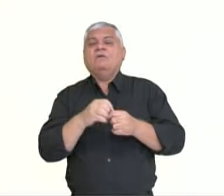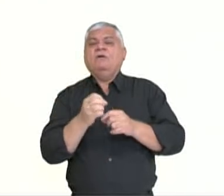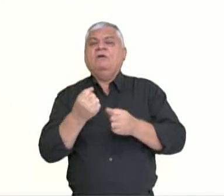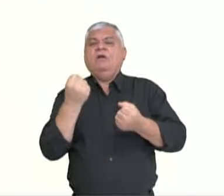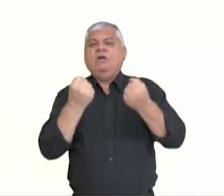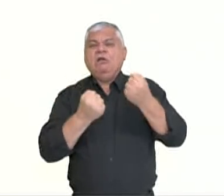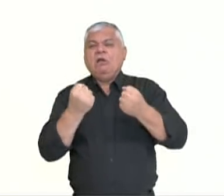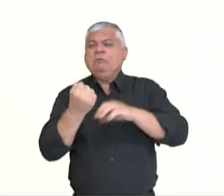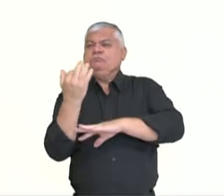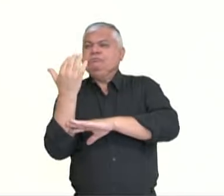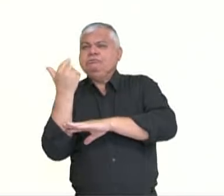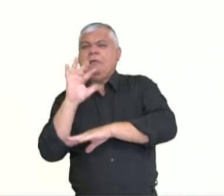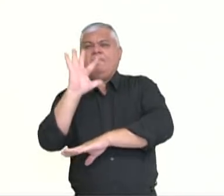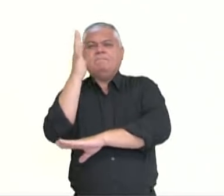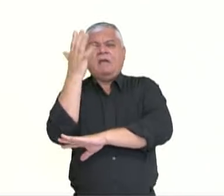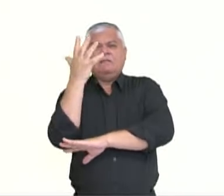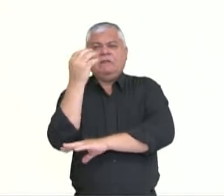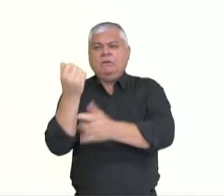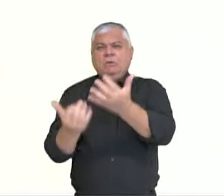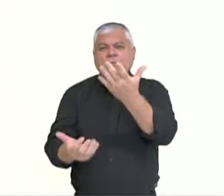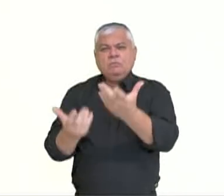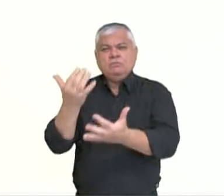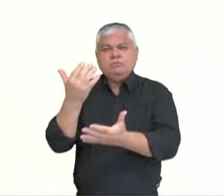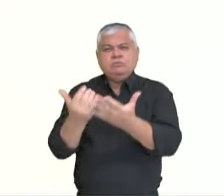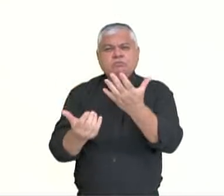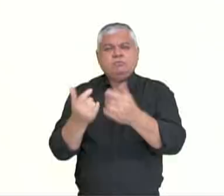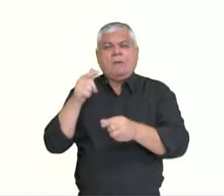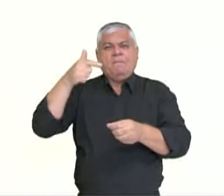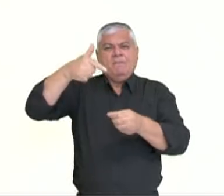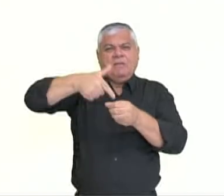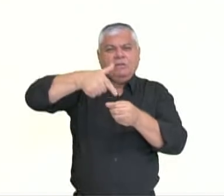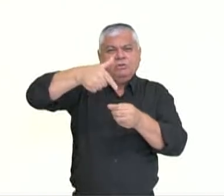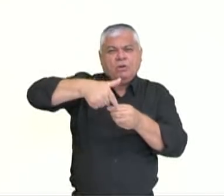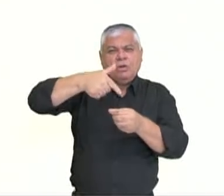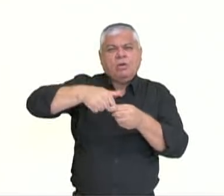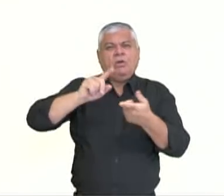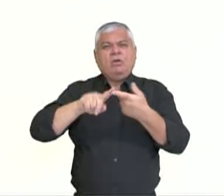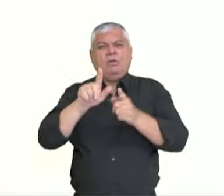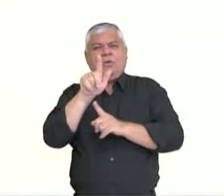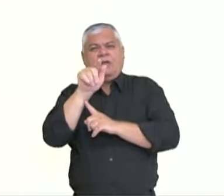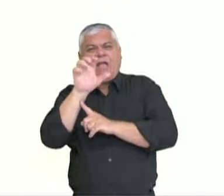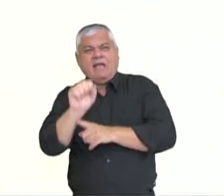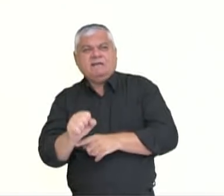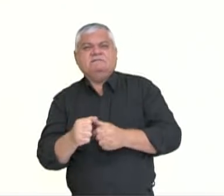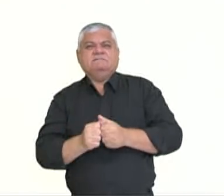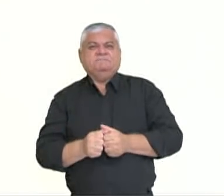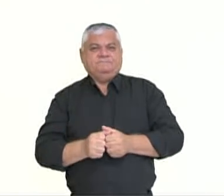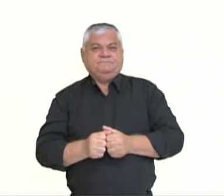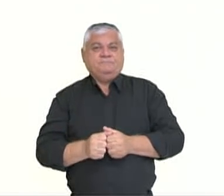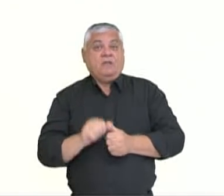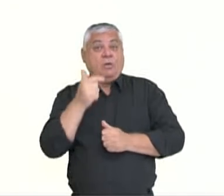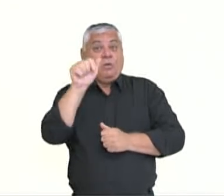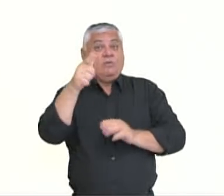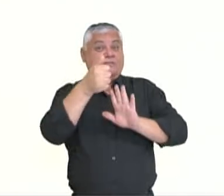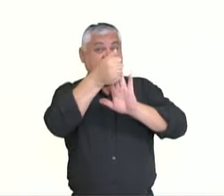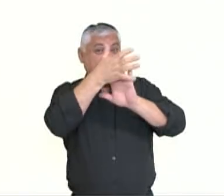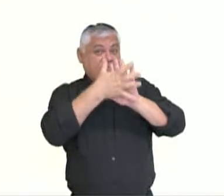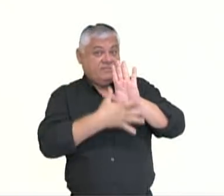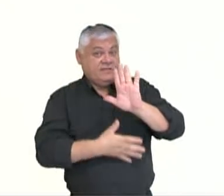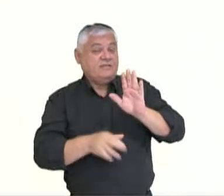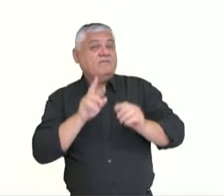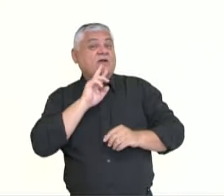combustíveis fósseis, né, como o carvão, o petróleo e o gás natural, tá? E outra atividadezinha ali que vocês vão